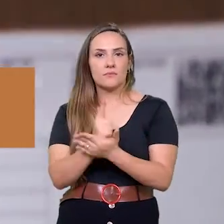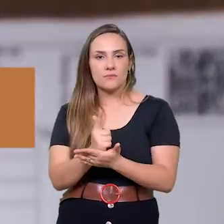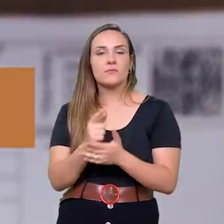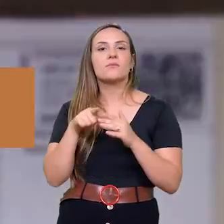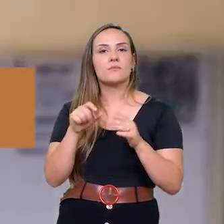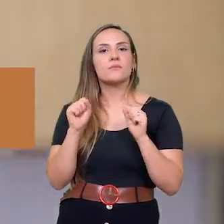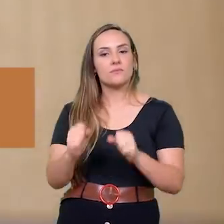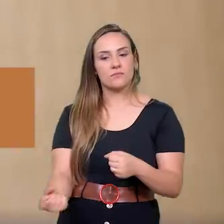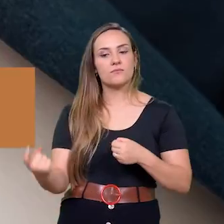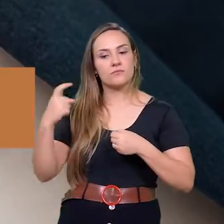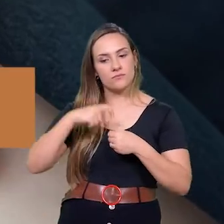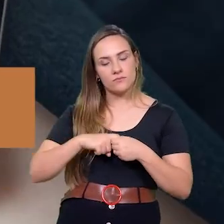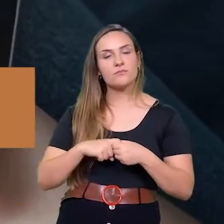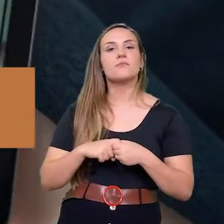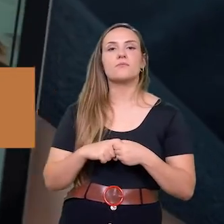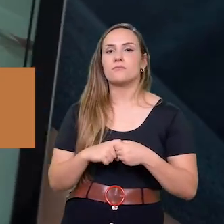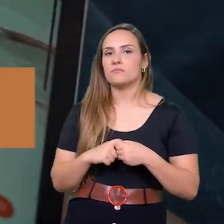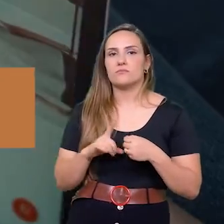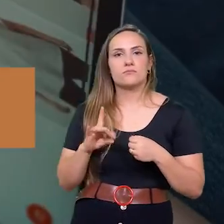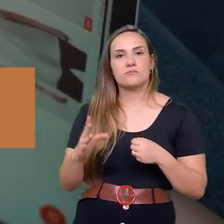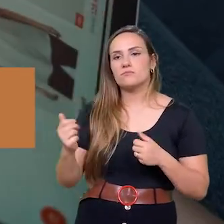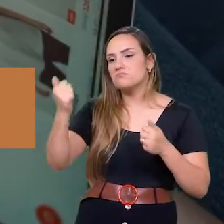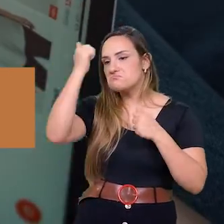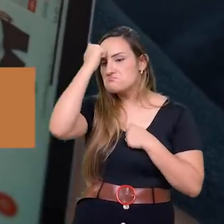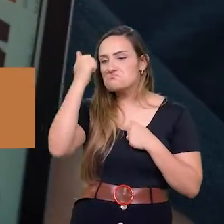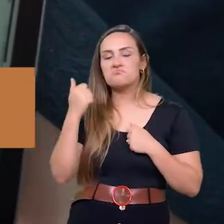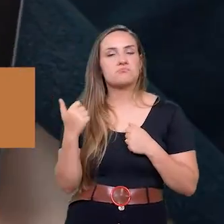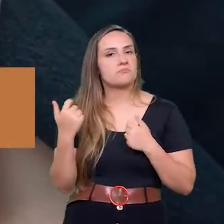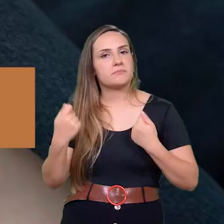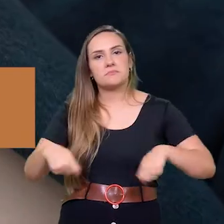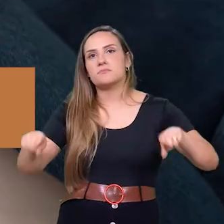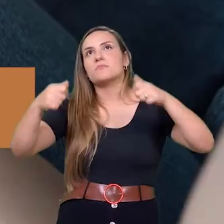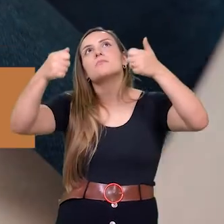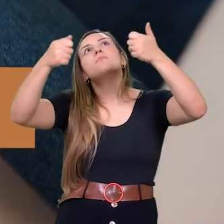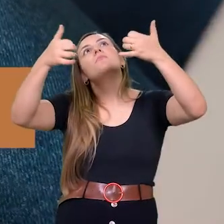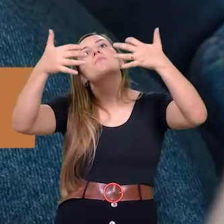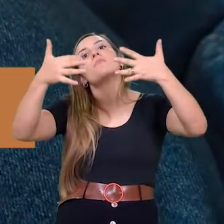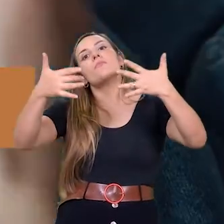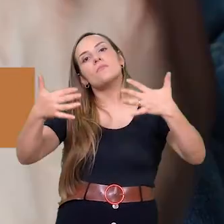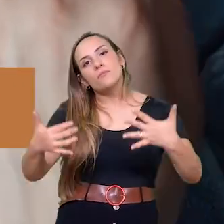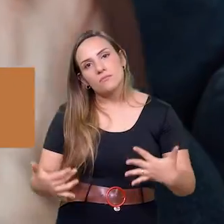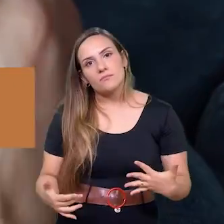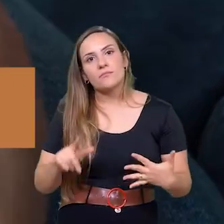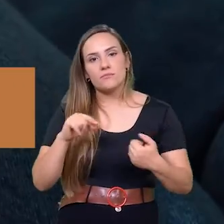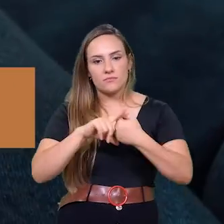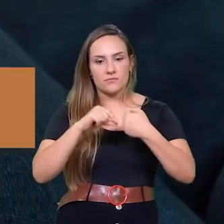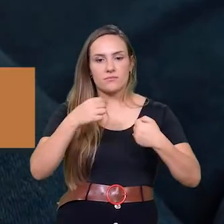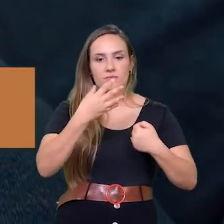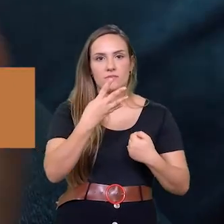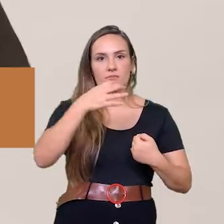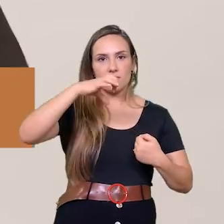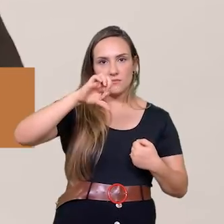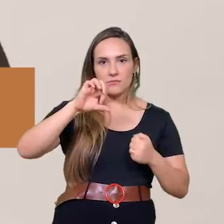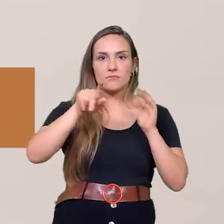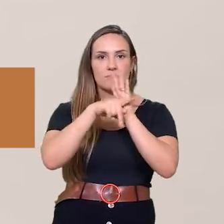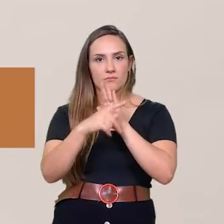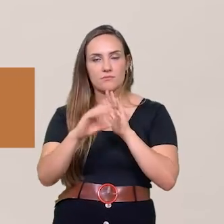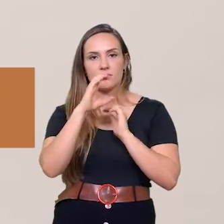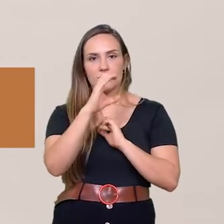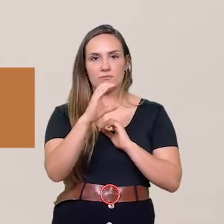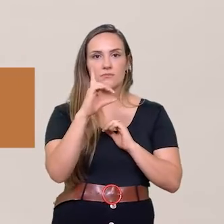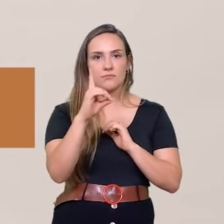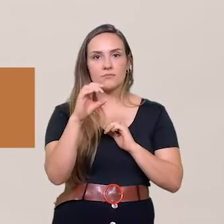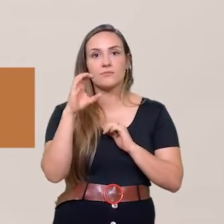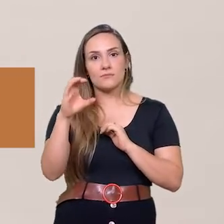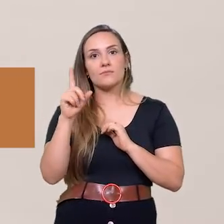tipo de compra dessas pode ser devolvida pura e simplesmente, sem necessidade de justificar. É o artigo